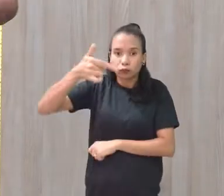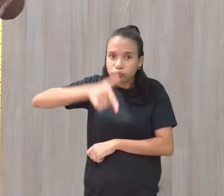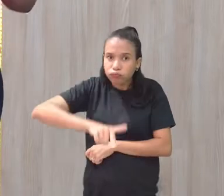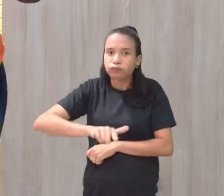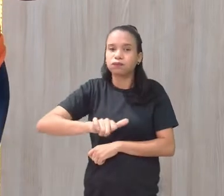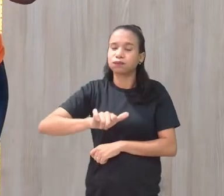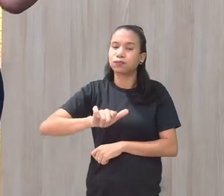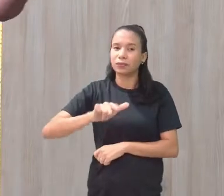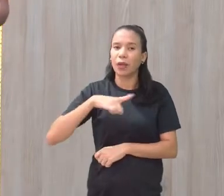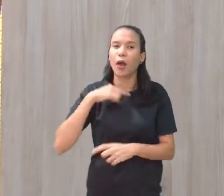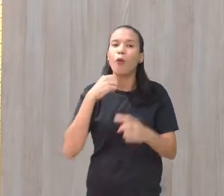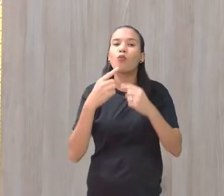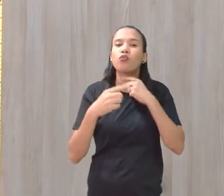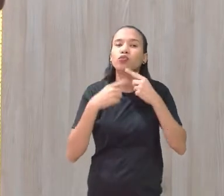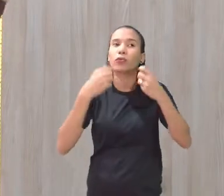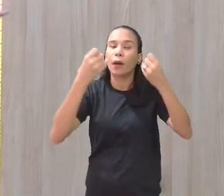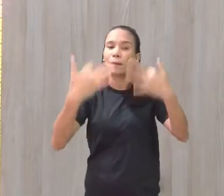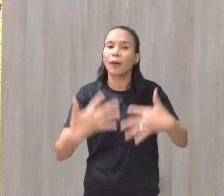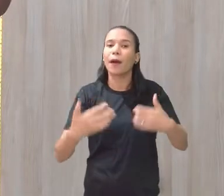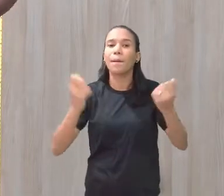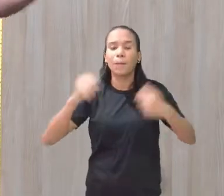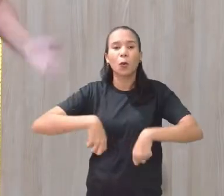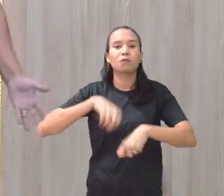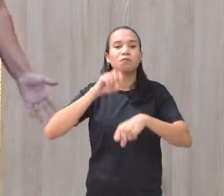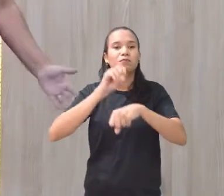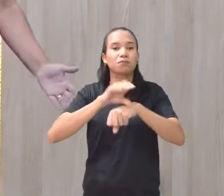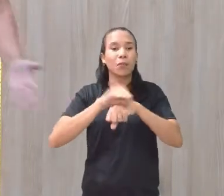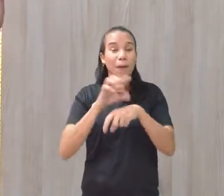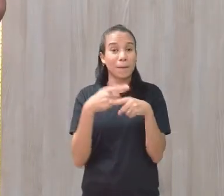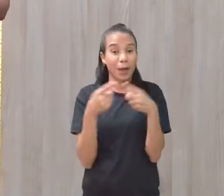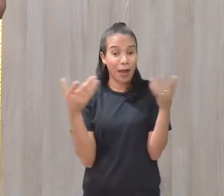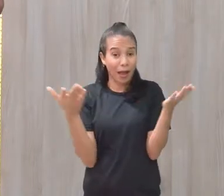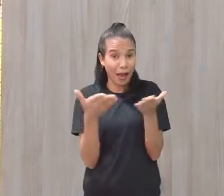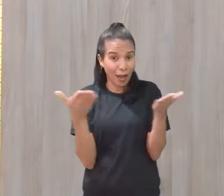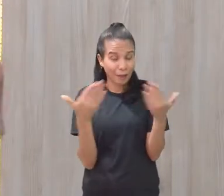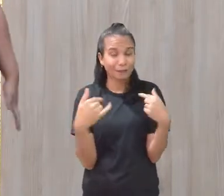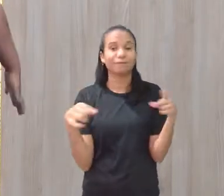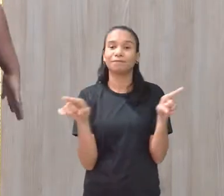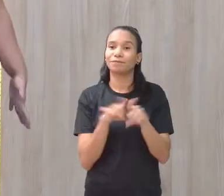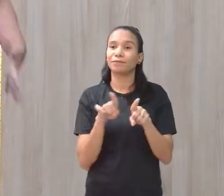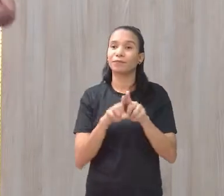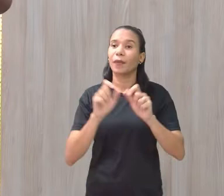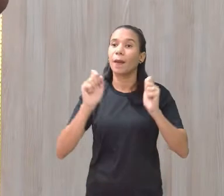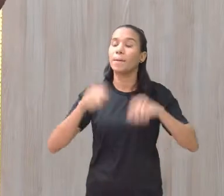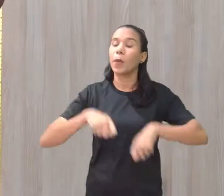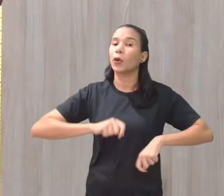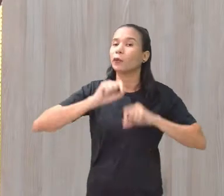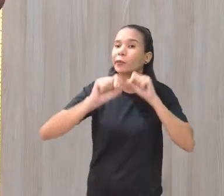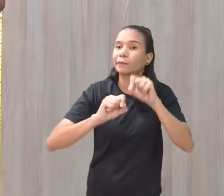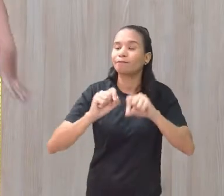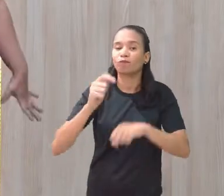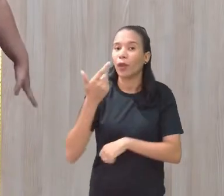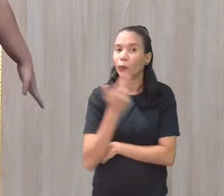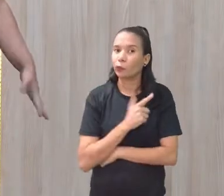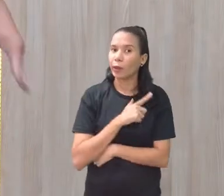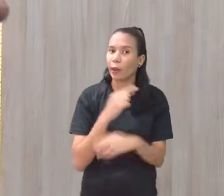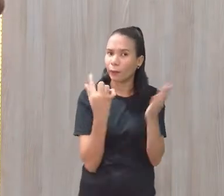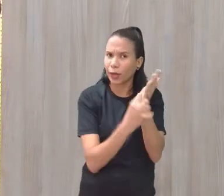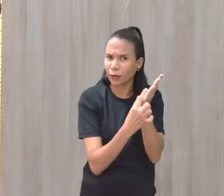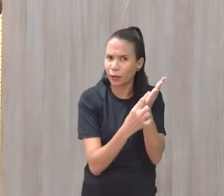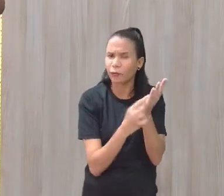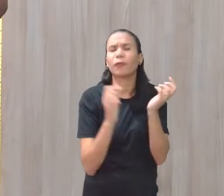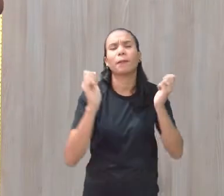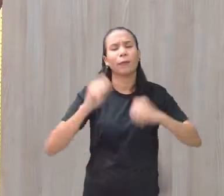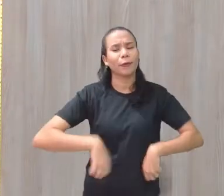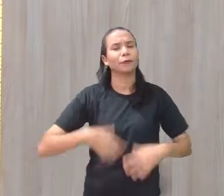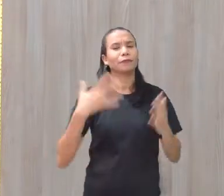novamente, tira suas dúvidas, comenta. Agora, você também pode, se você não baixou ainda, você pode baixar o